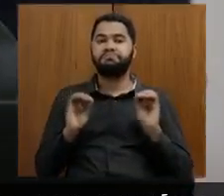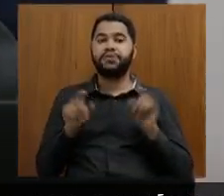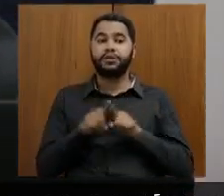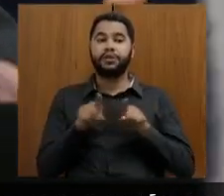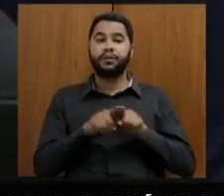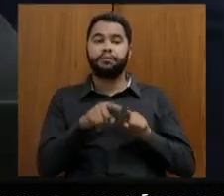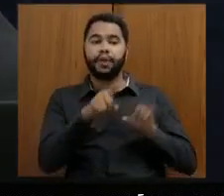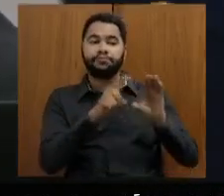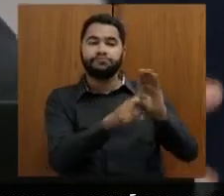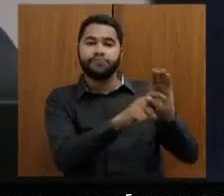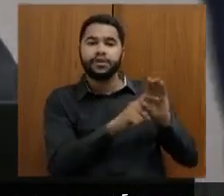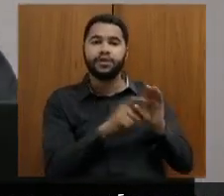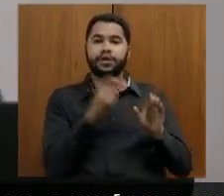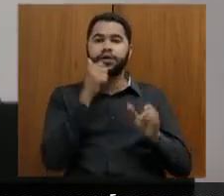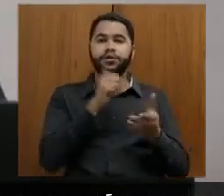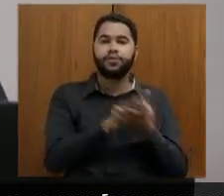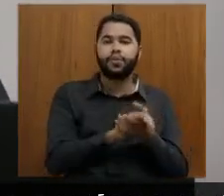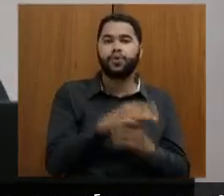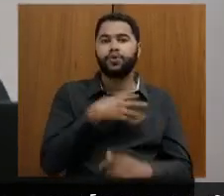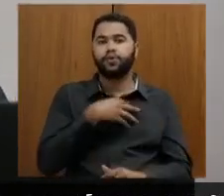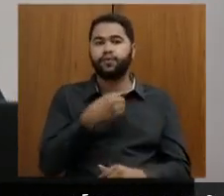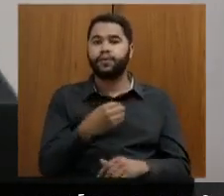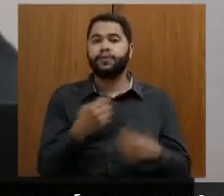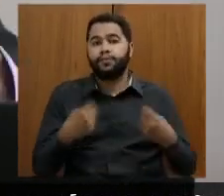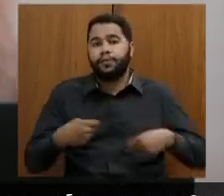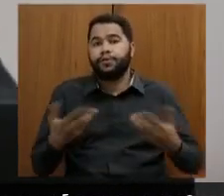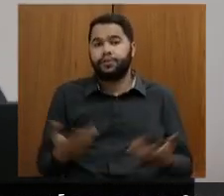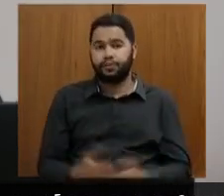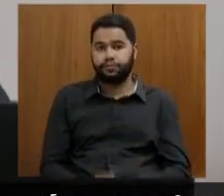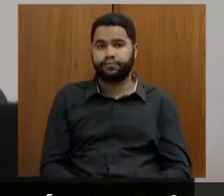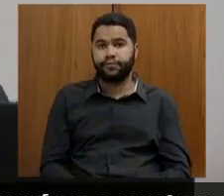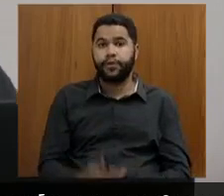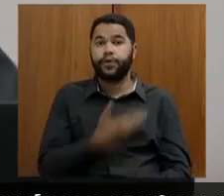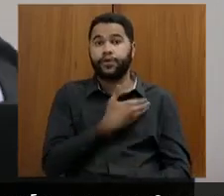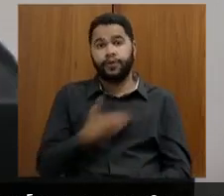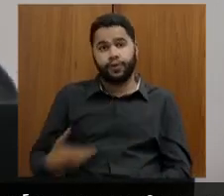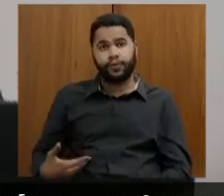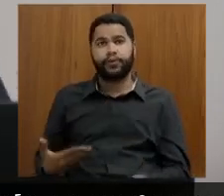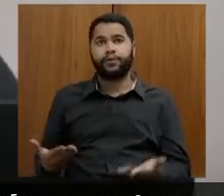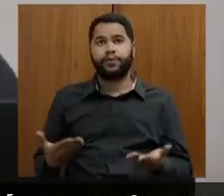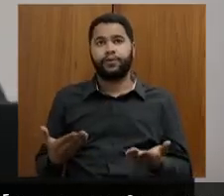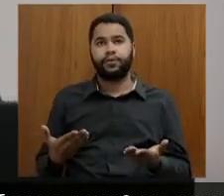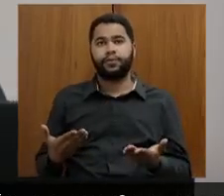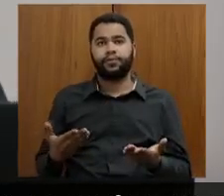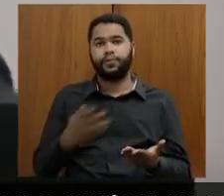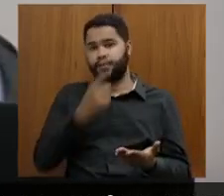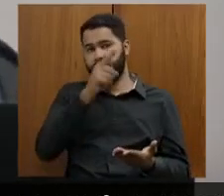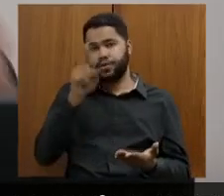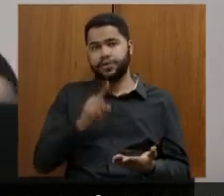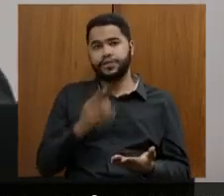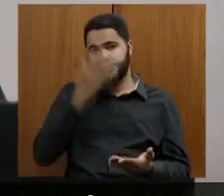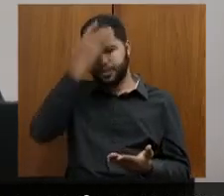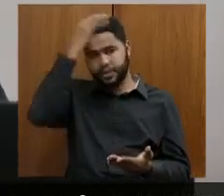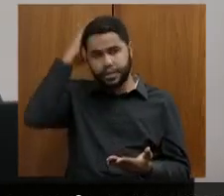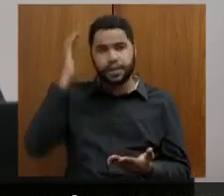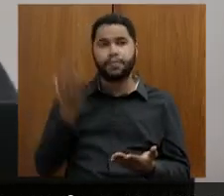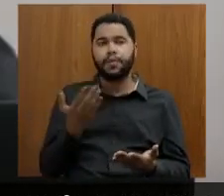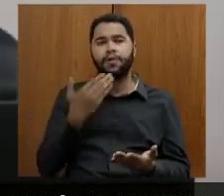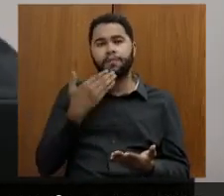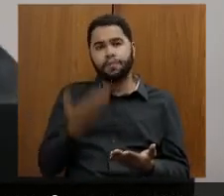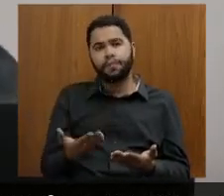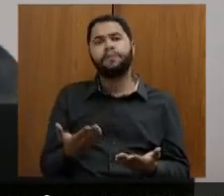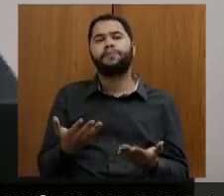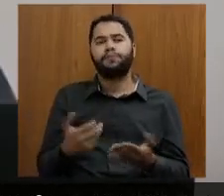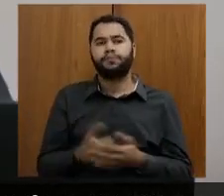os seus dependentes a esposa e os filhos que Clamam muito por isso então governador do Estado para do Romeu Zema eu cobro muito duramente